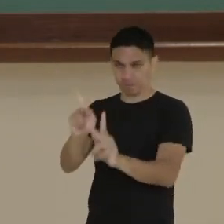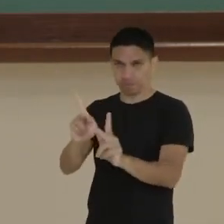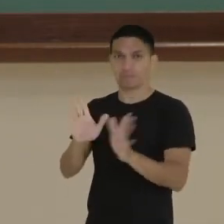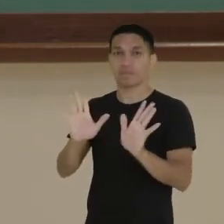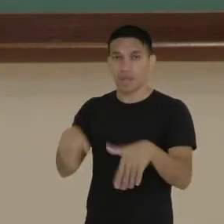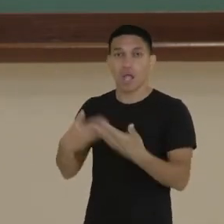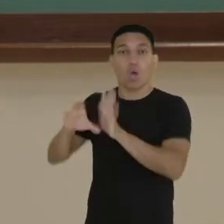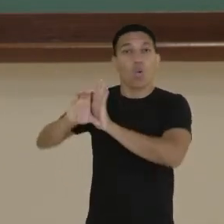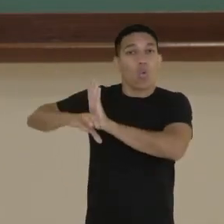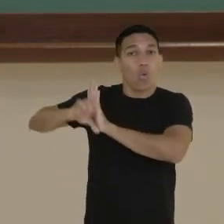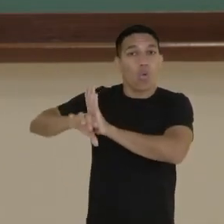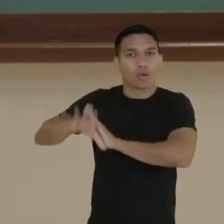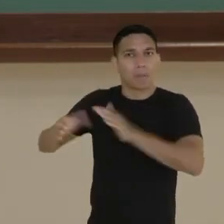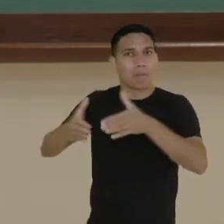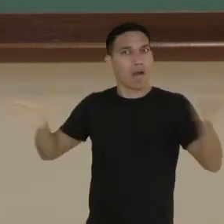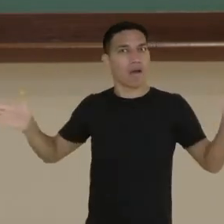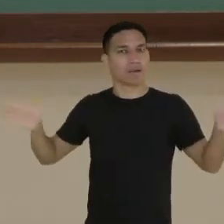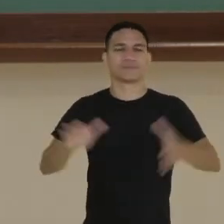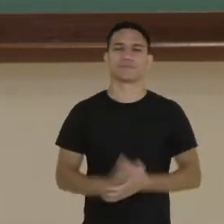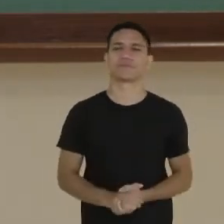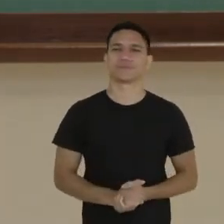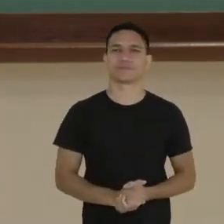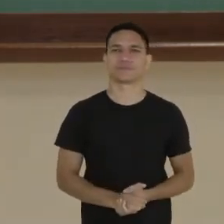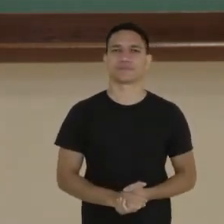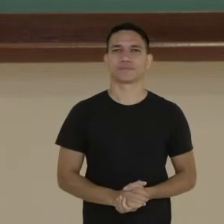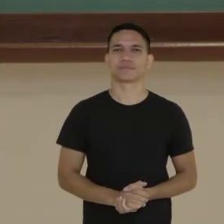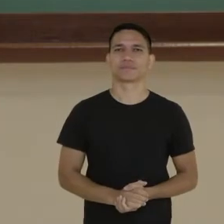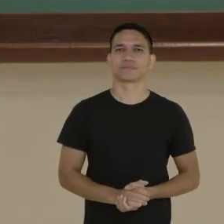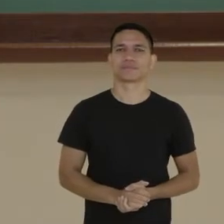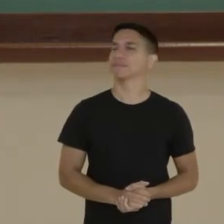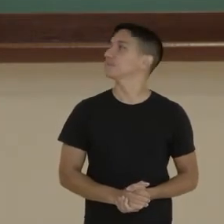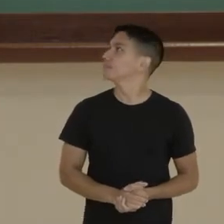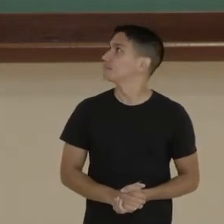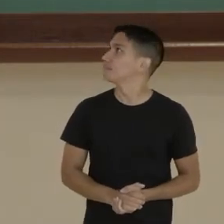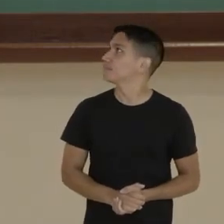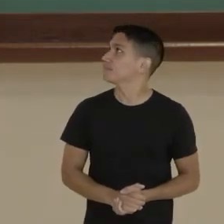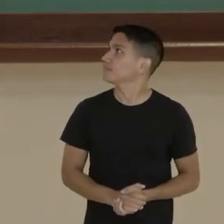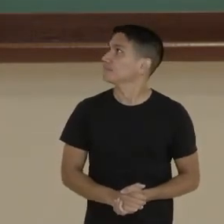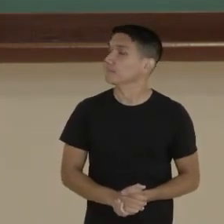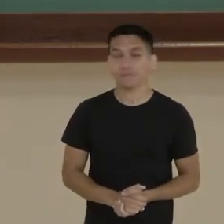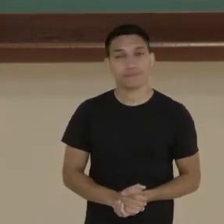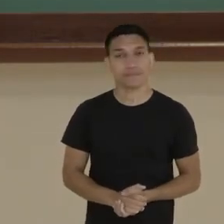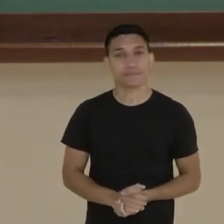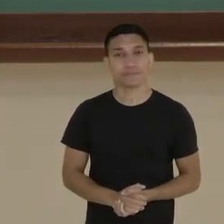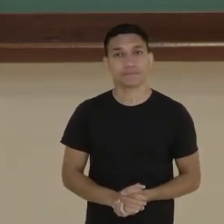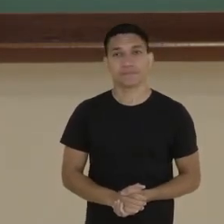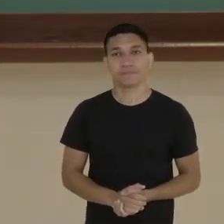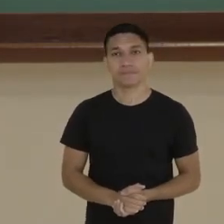o conceito mais amplo. Vamos lá. Bem,